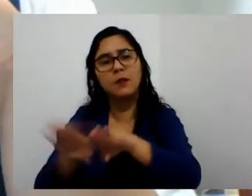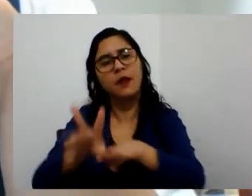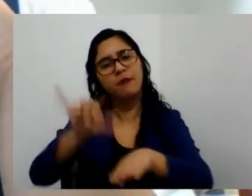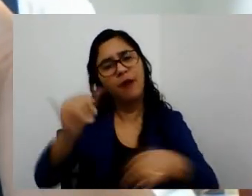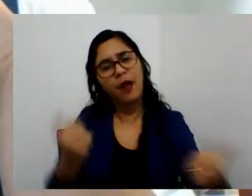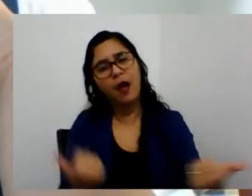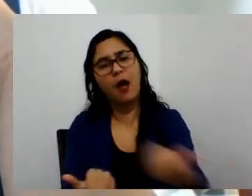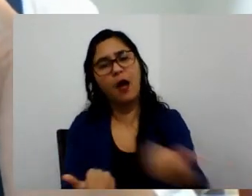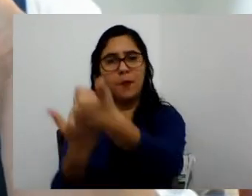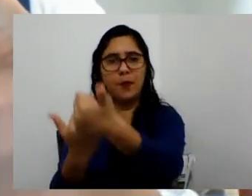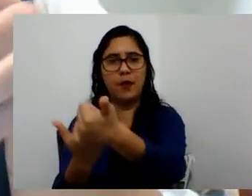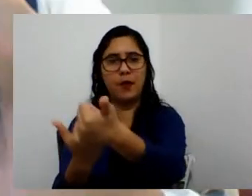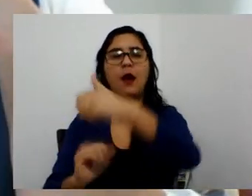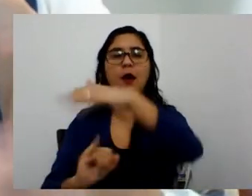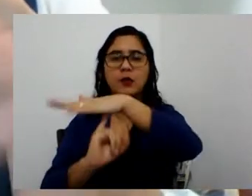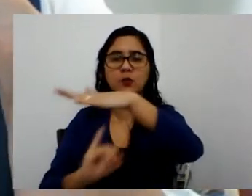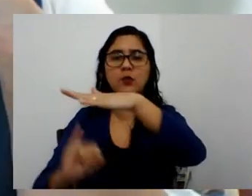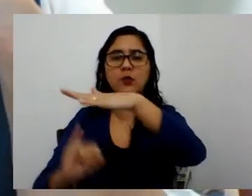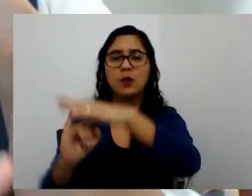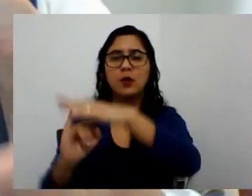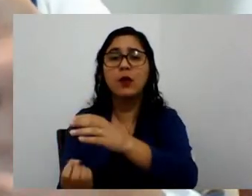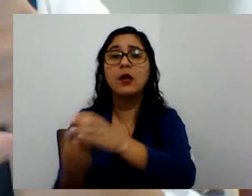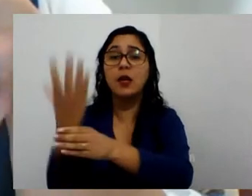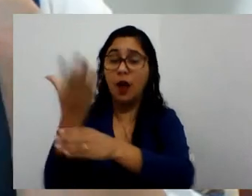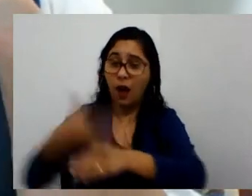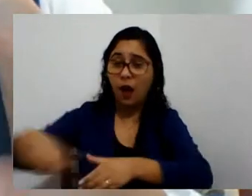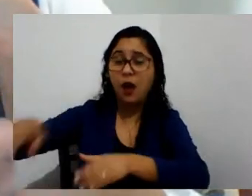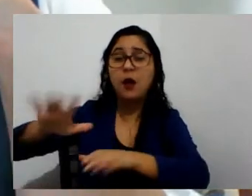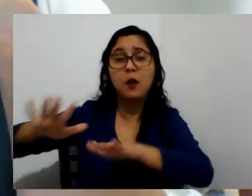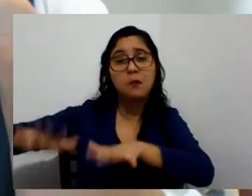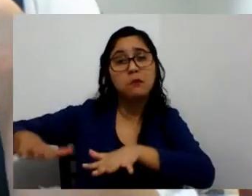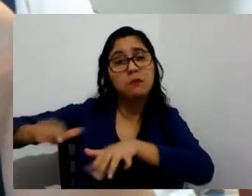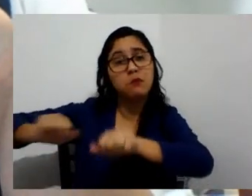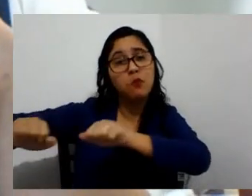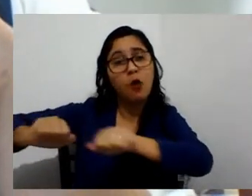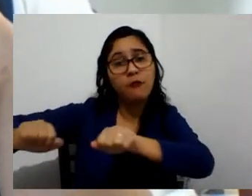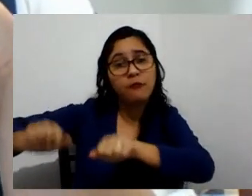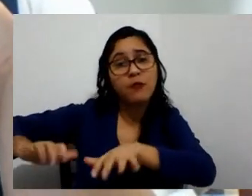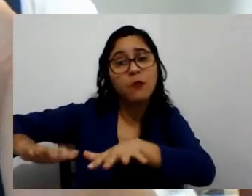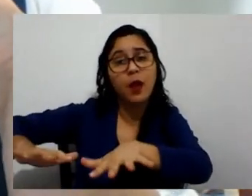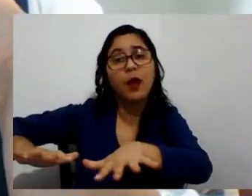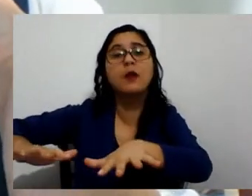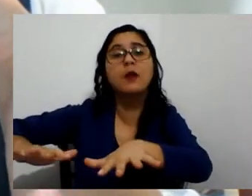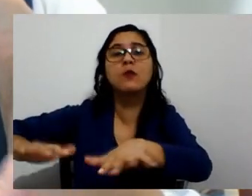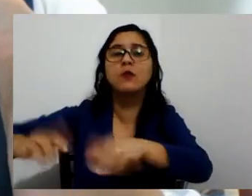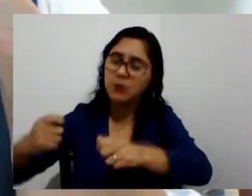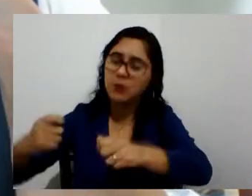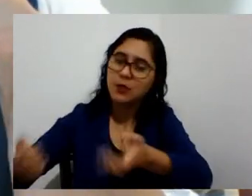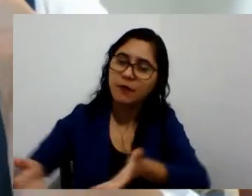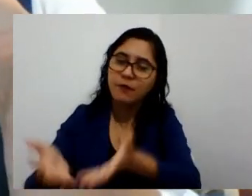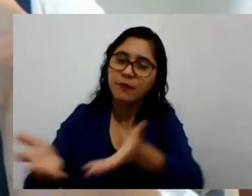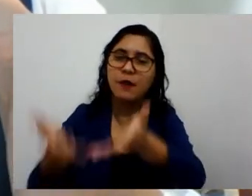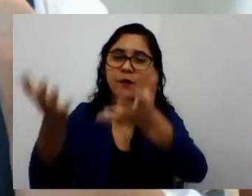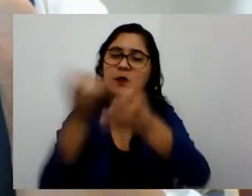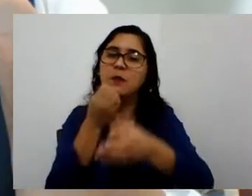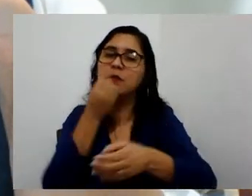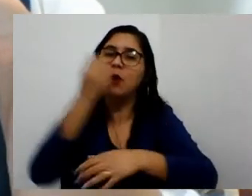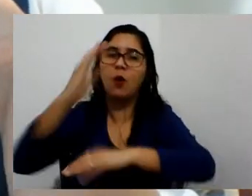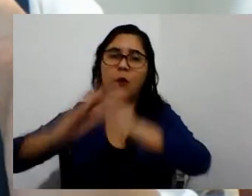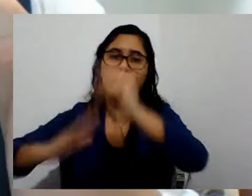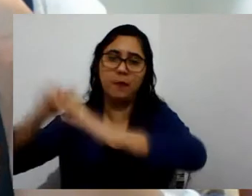instituições a criar movimentos que possam favorecer as boas práticas, pelo menos